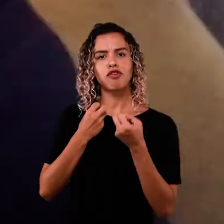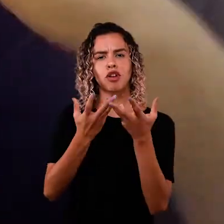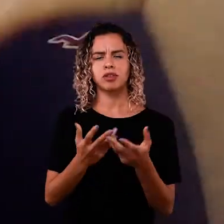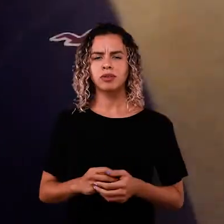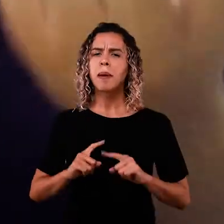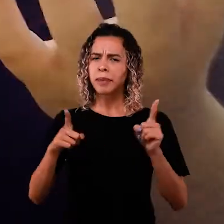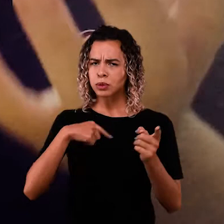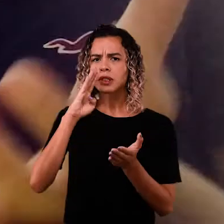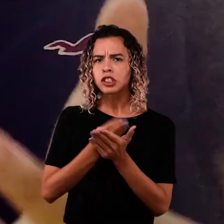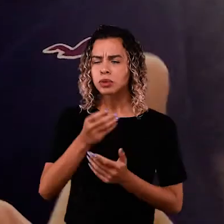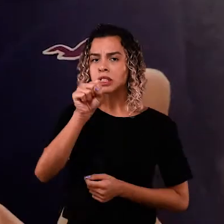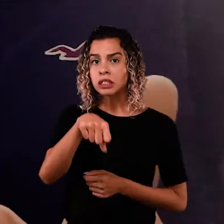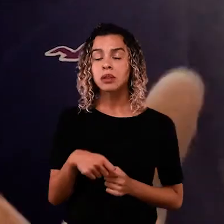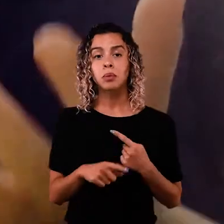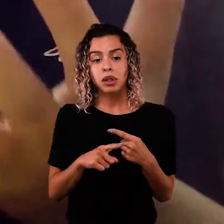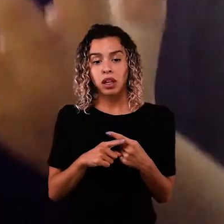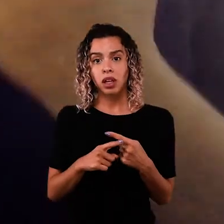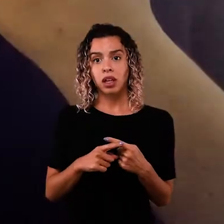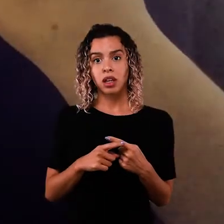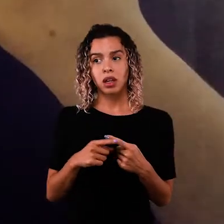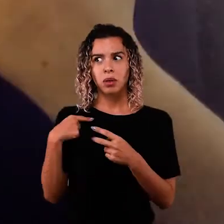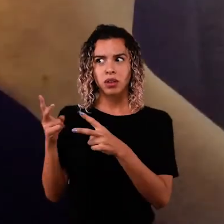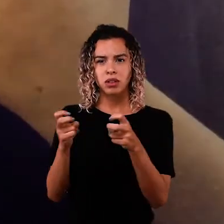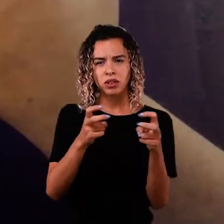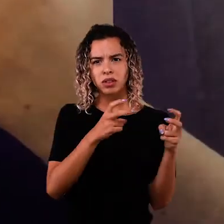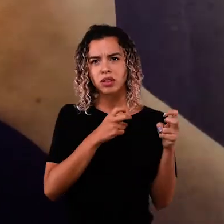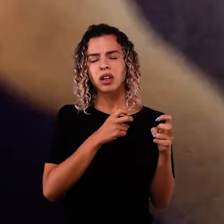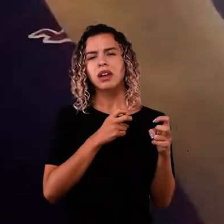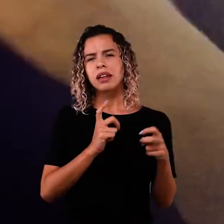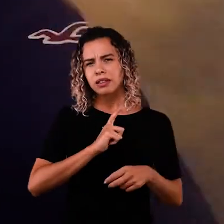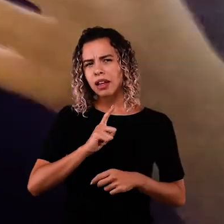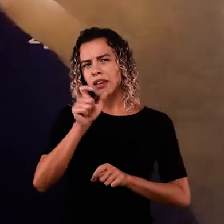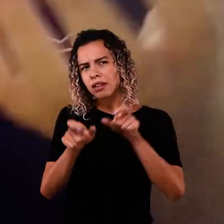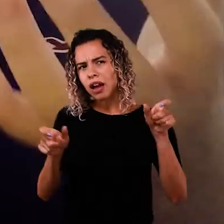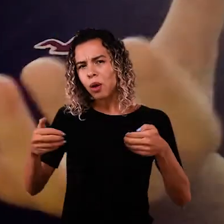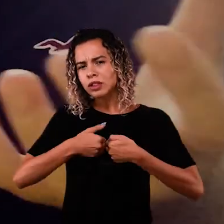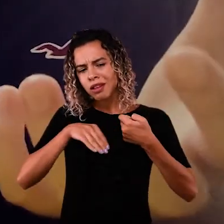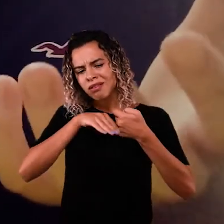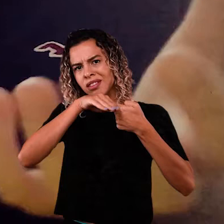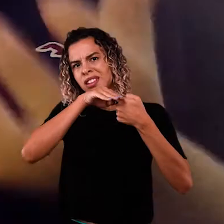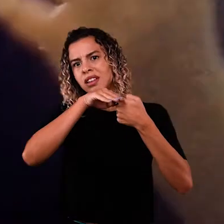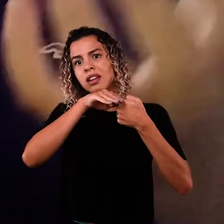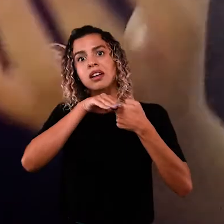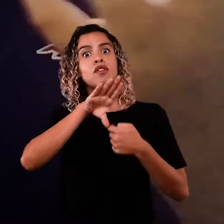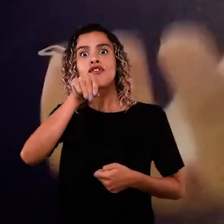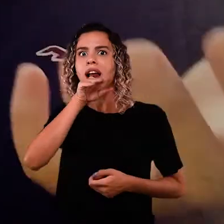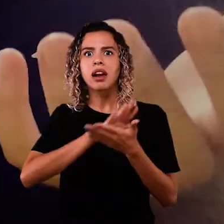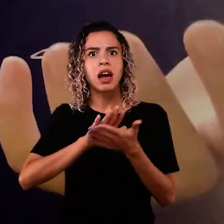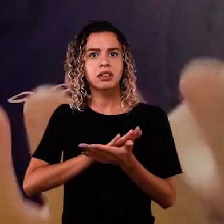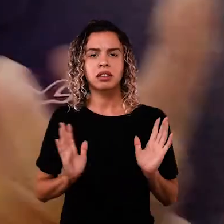voz. Fernanda. Mas eu acredito que sim, porque, pelo que eu observo, tem autistas severos que não